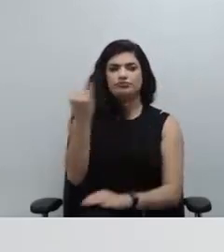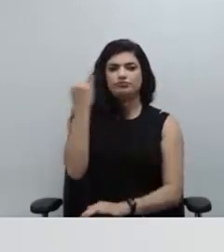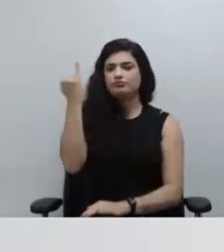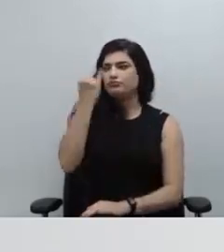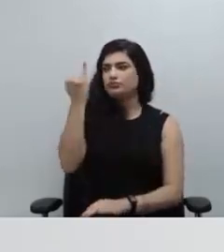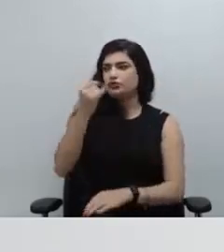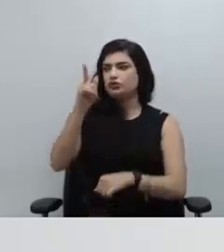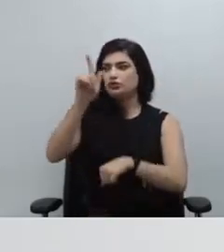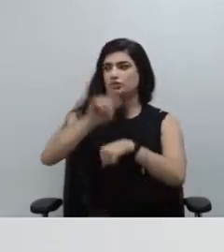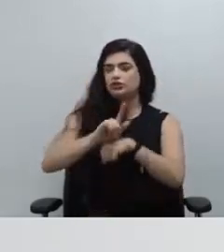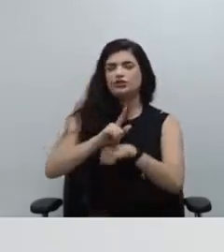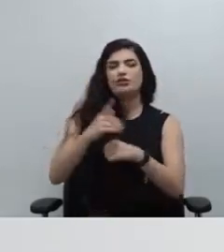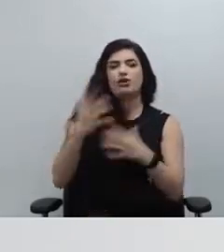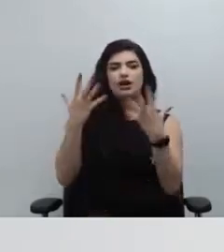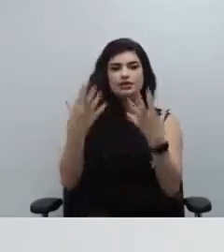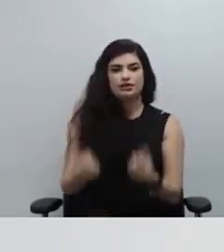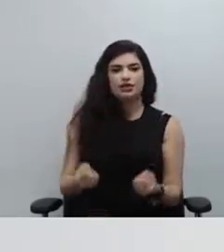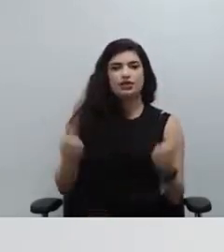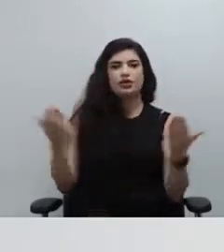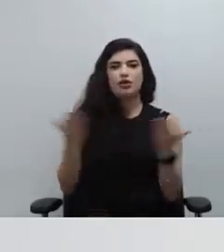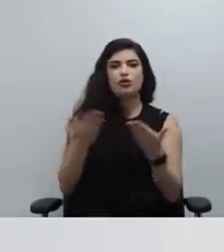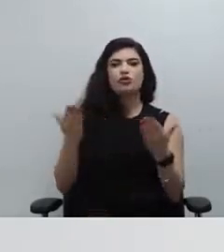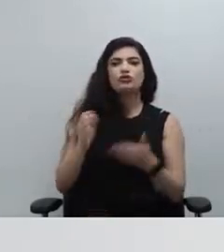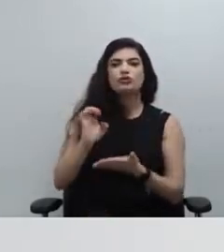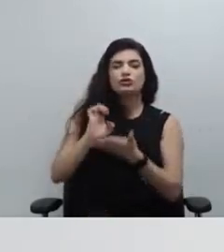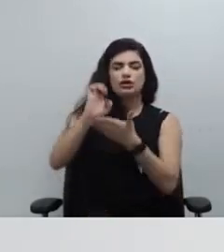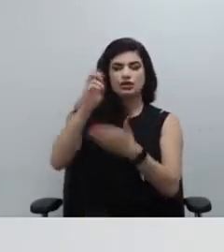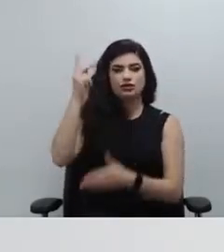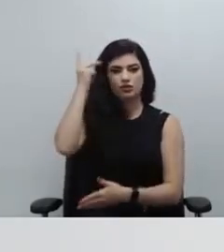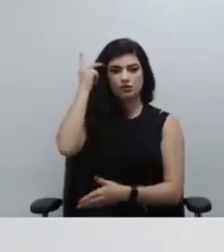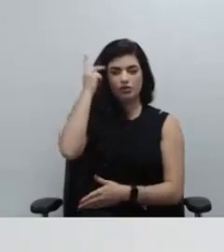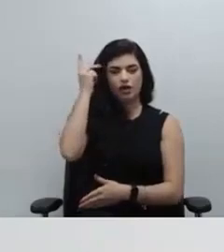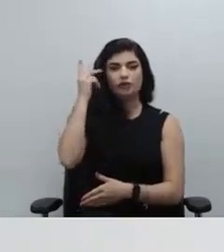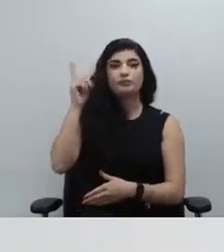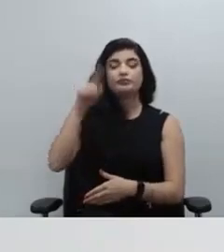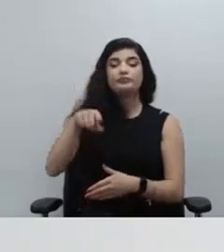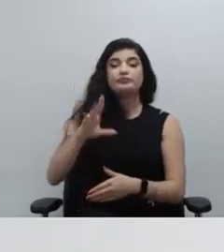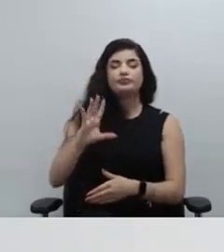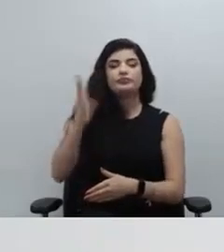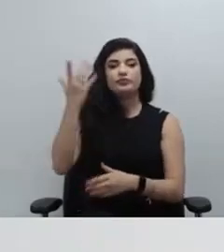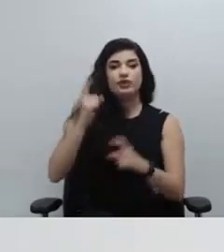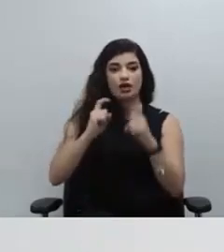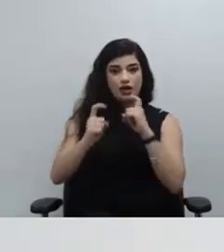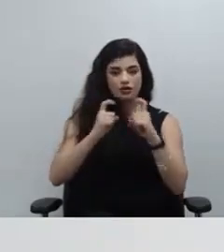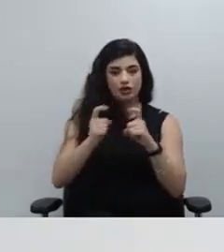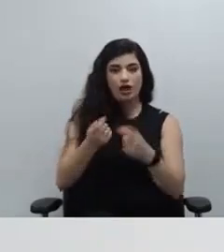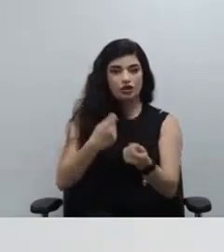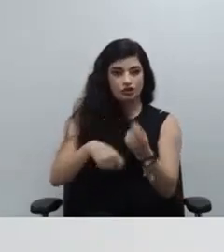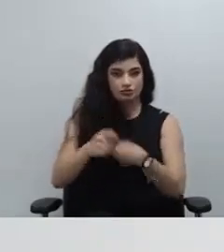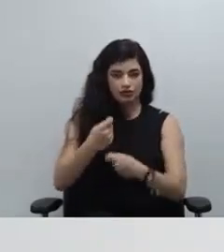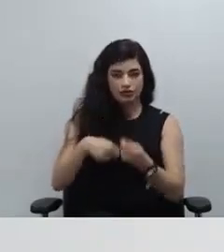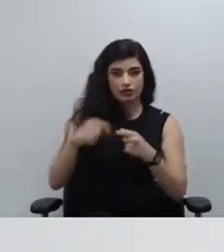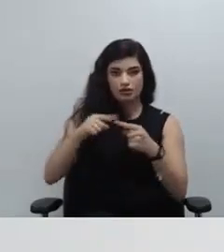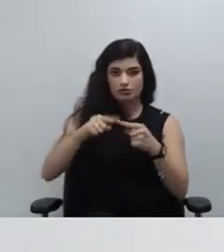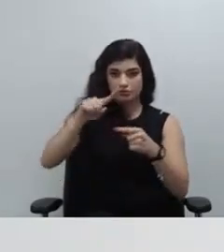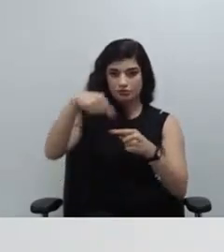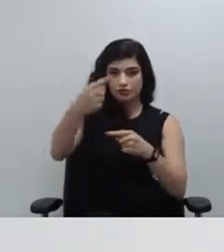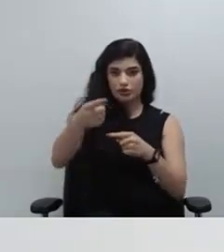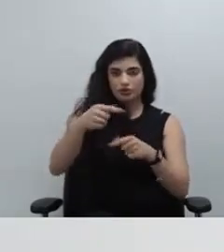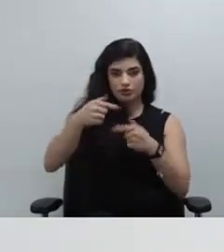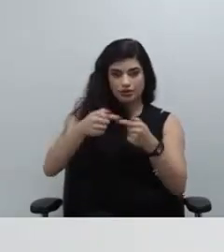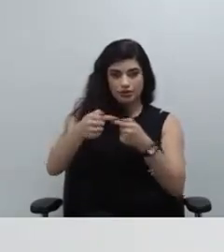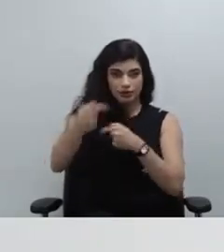esta gestão que assumi hoje, a Defensoria Pública do Estado de São Paulo. Realizaremos essa reunião administrativa na próxima semana,